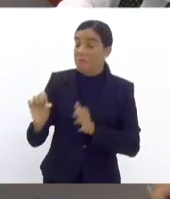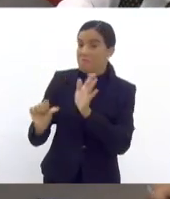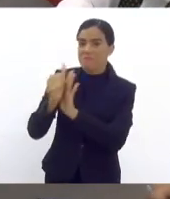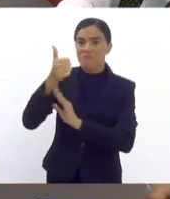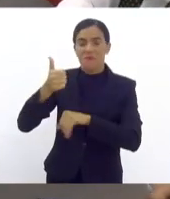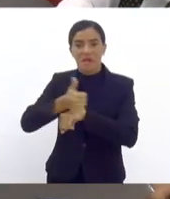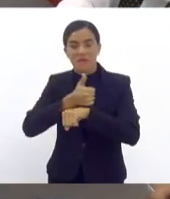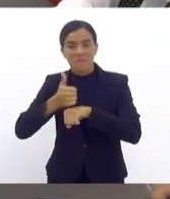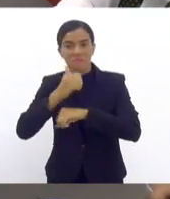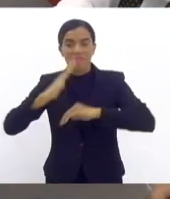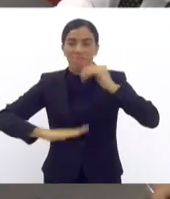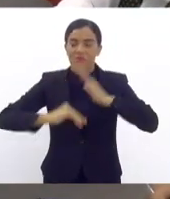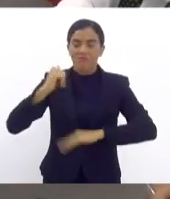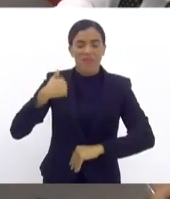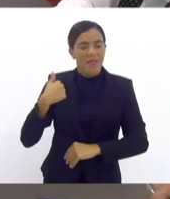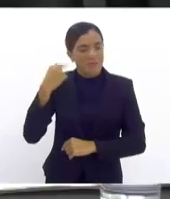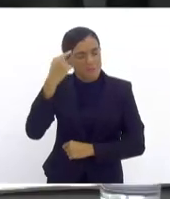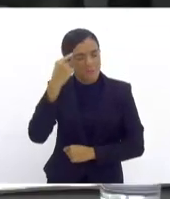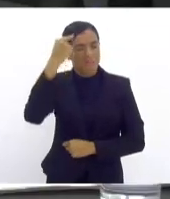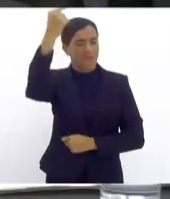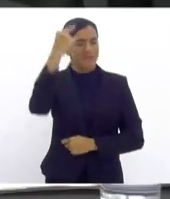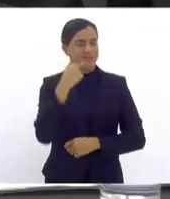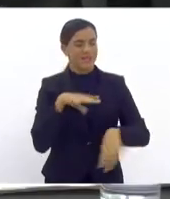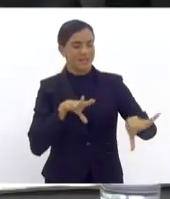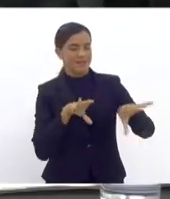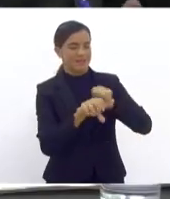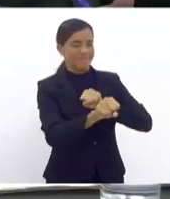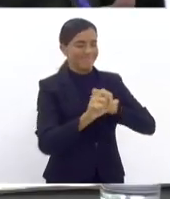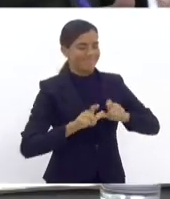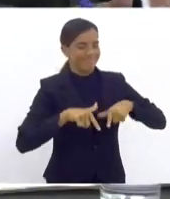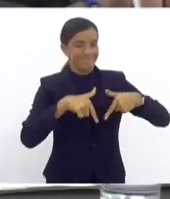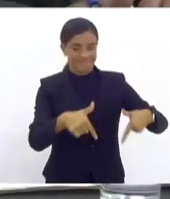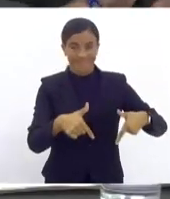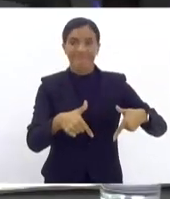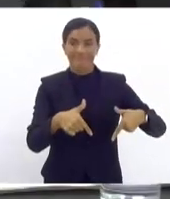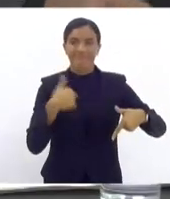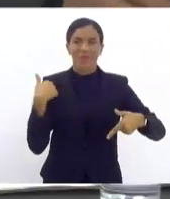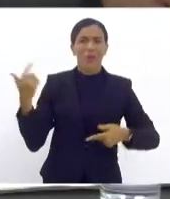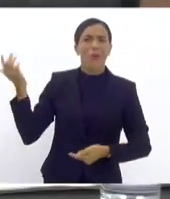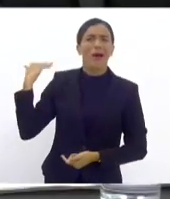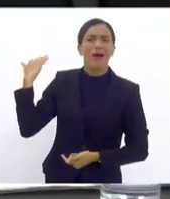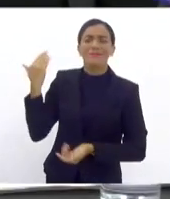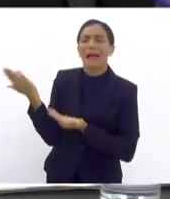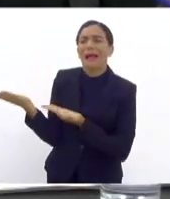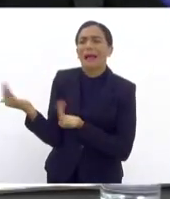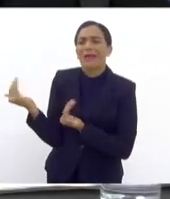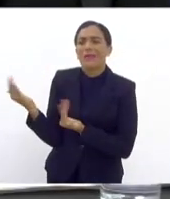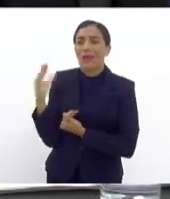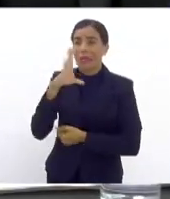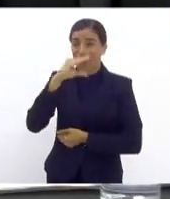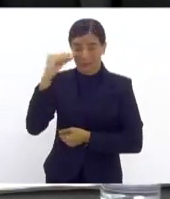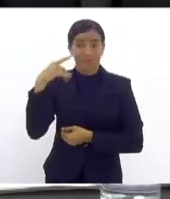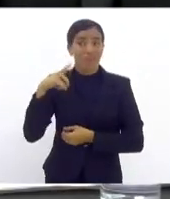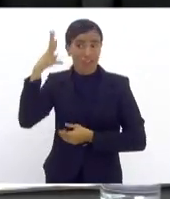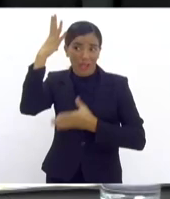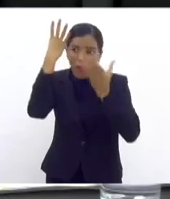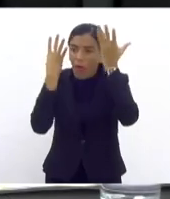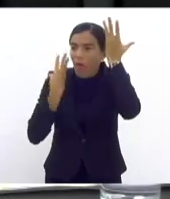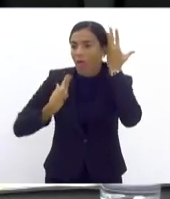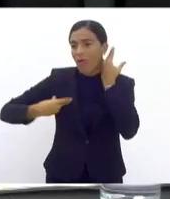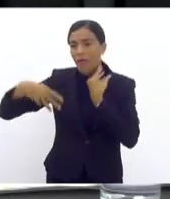eu... pensei em fazer, em executar quando era ainda um adolescente, ainda com cabelo.